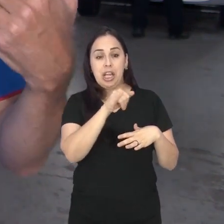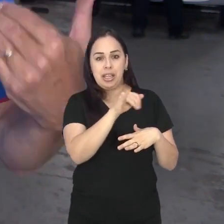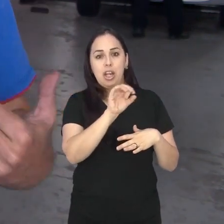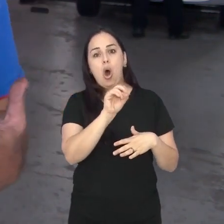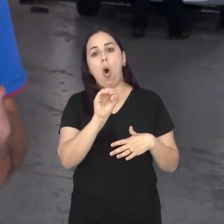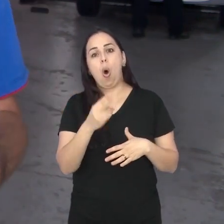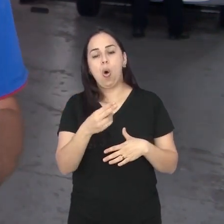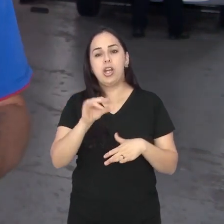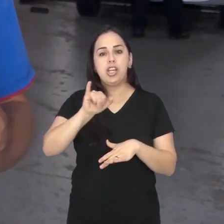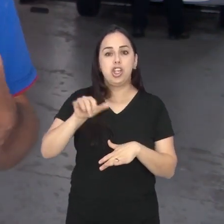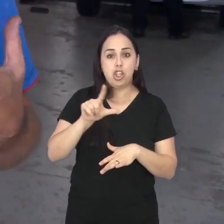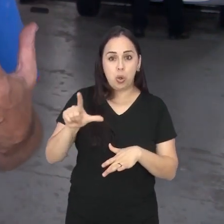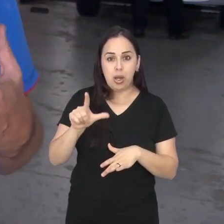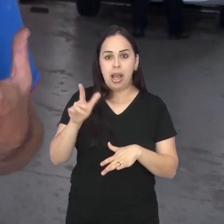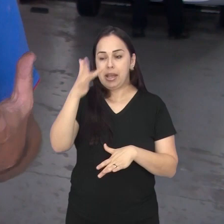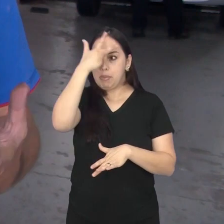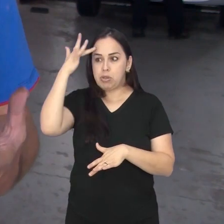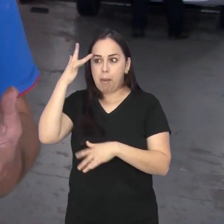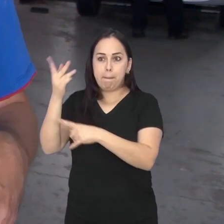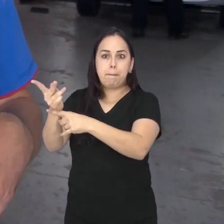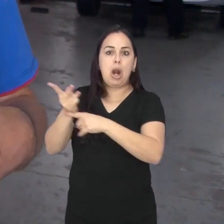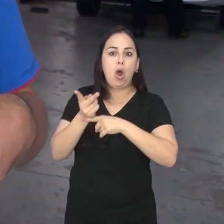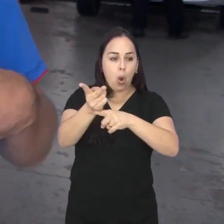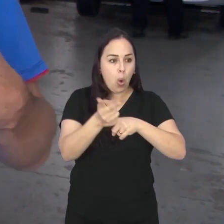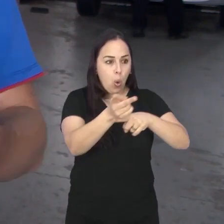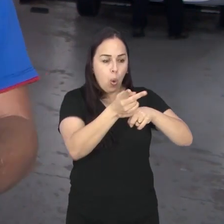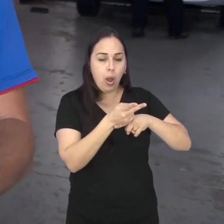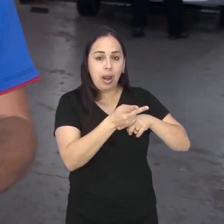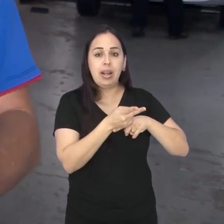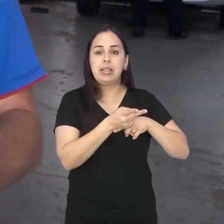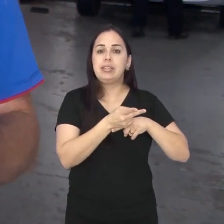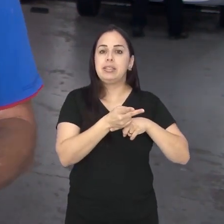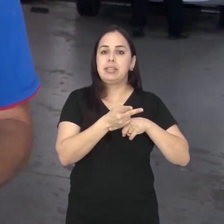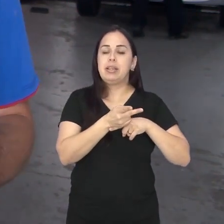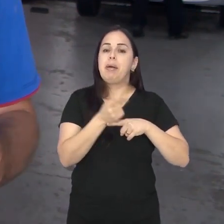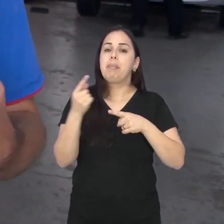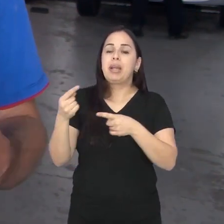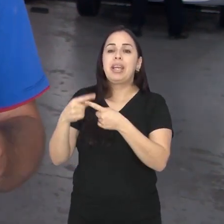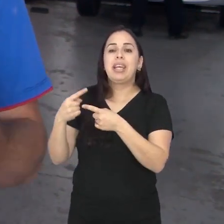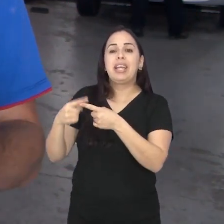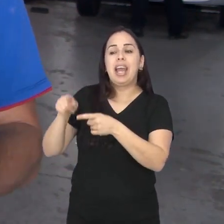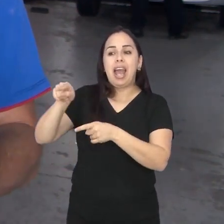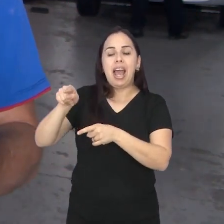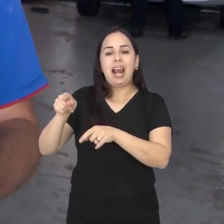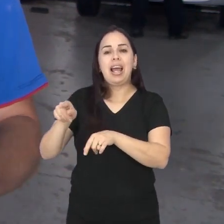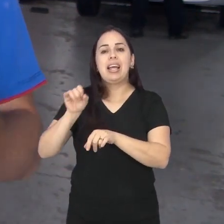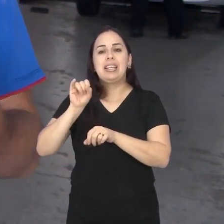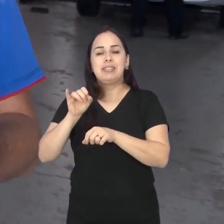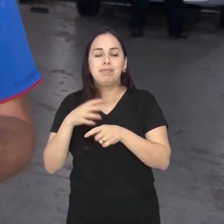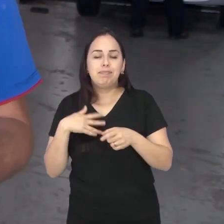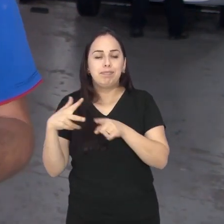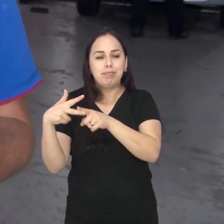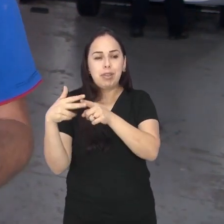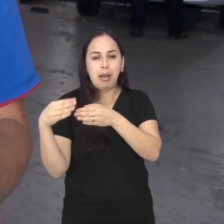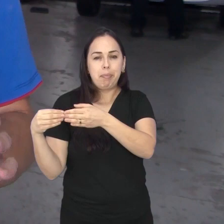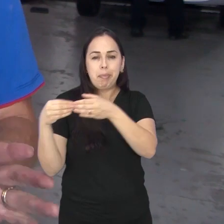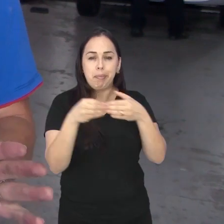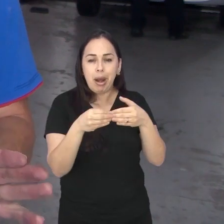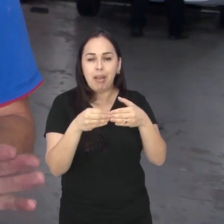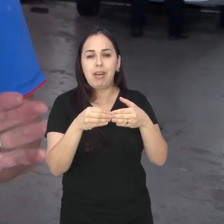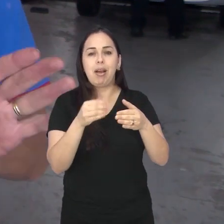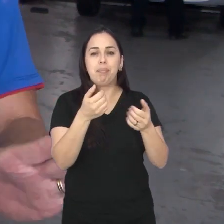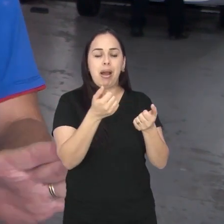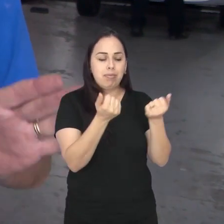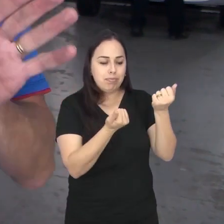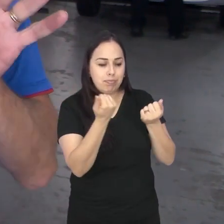meio do ano quanto no final do ano, as oficinas são mais procuradas, porque essas pessoas que fazem essas revisões preventivas procuram as oficinas para